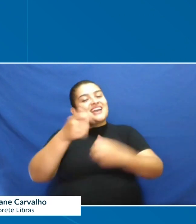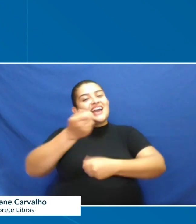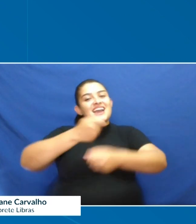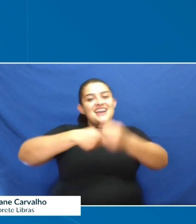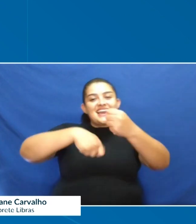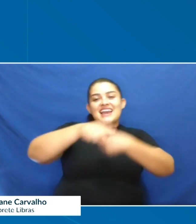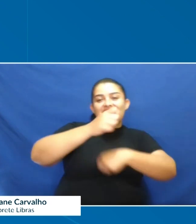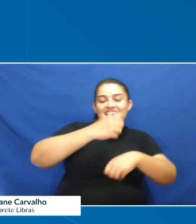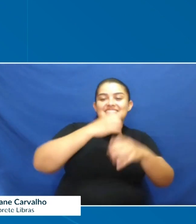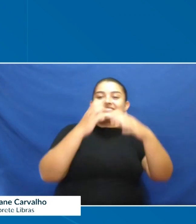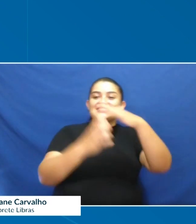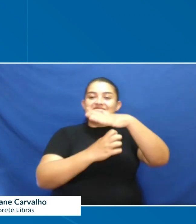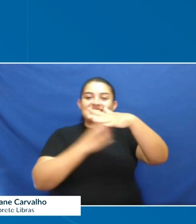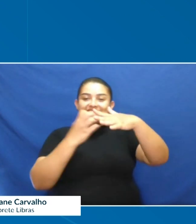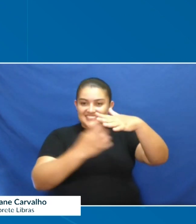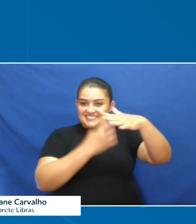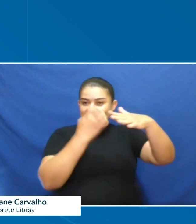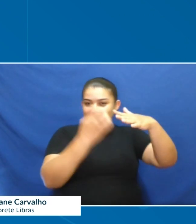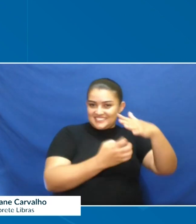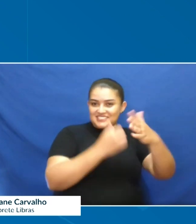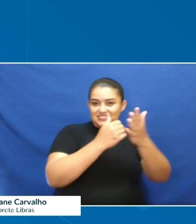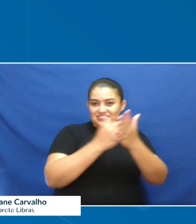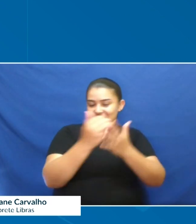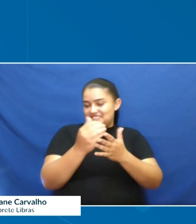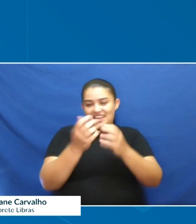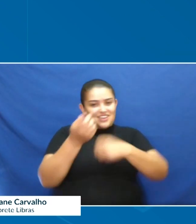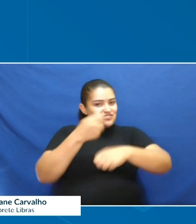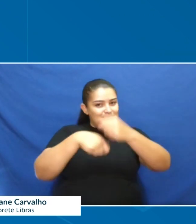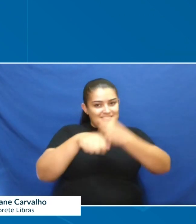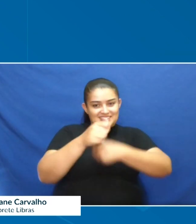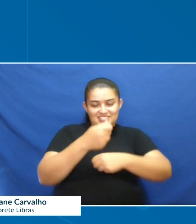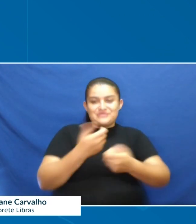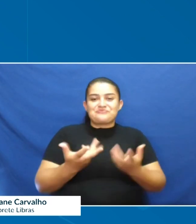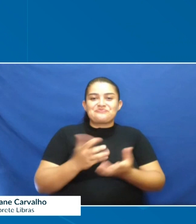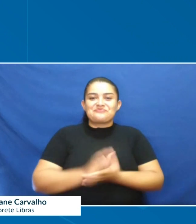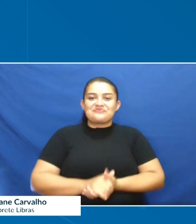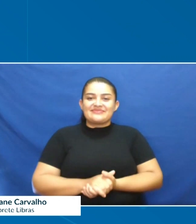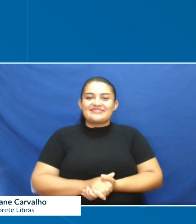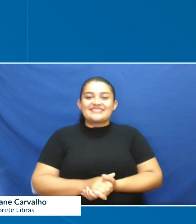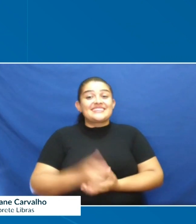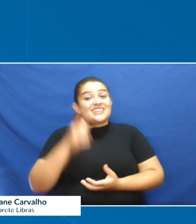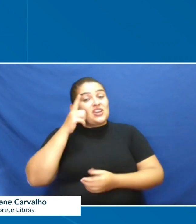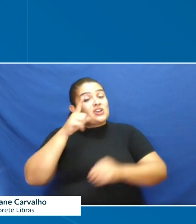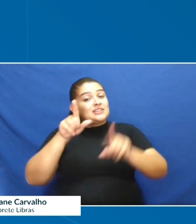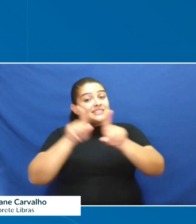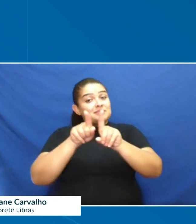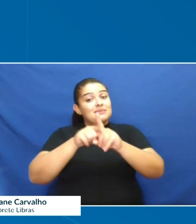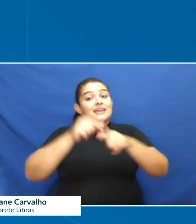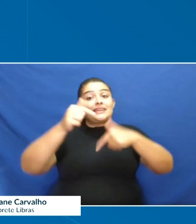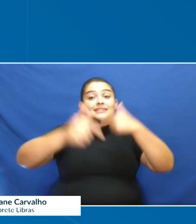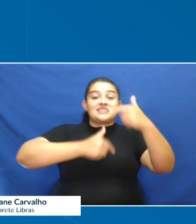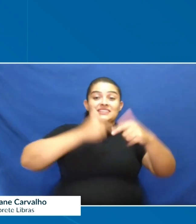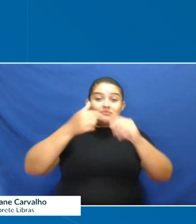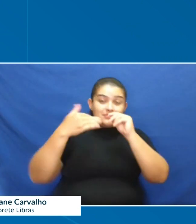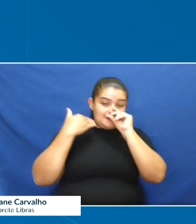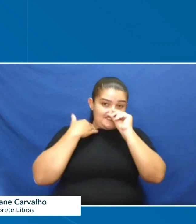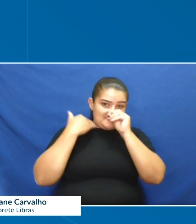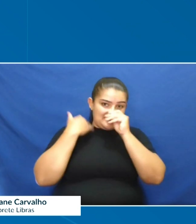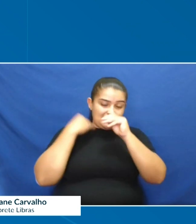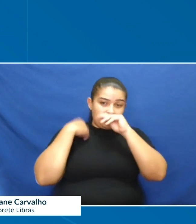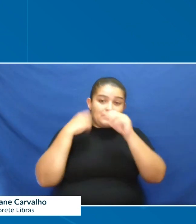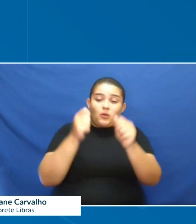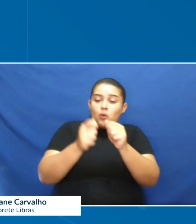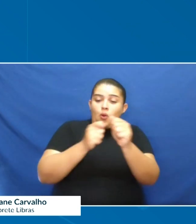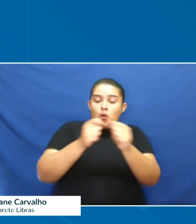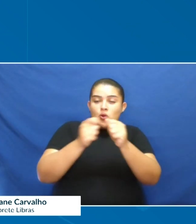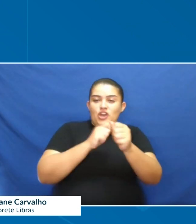das empresas, né, fazendo fluxo de caixa e tudo mais, consegue atuar em bancos devido ao controle financeiro e